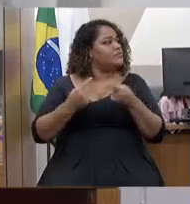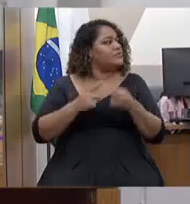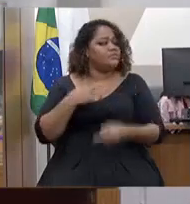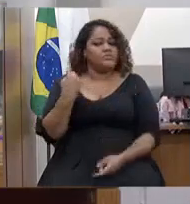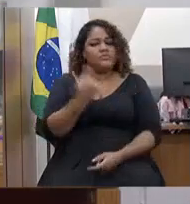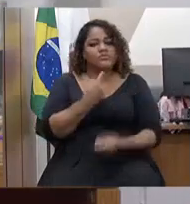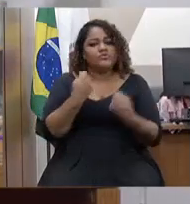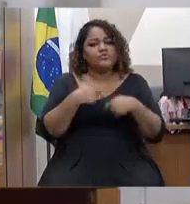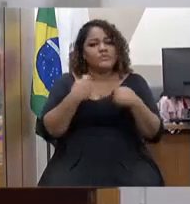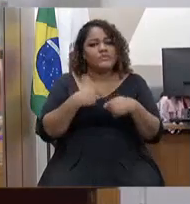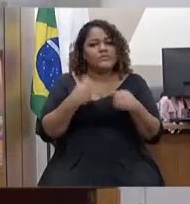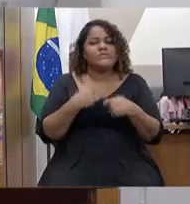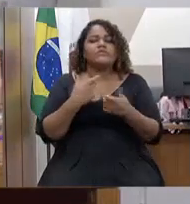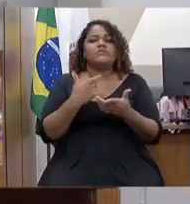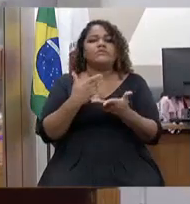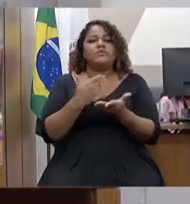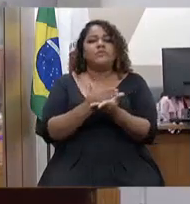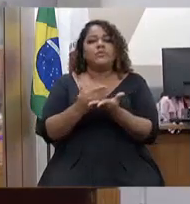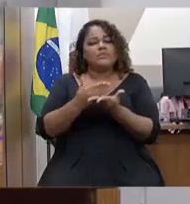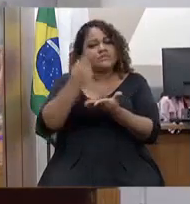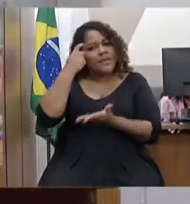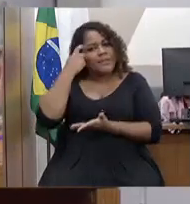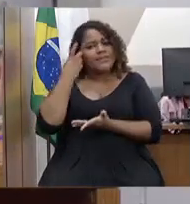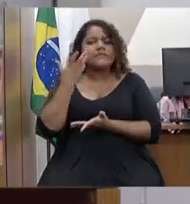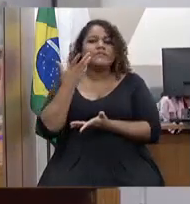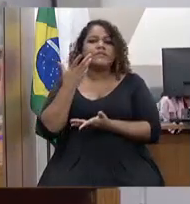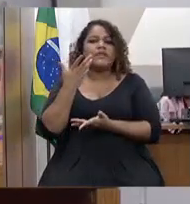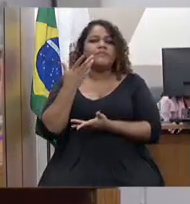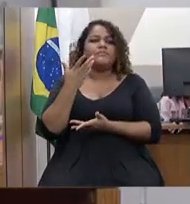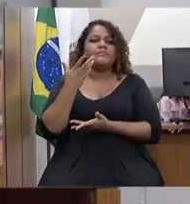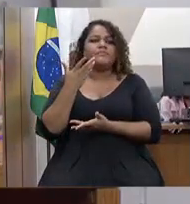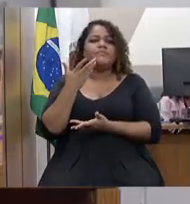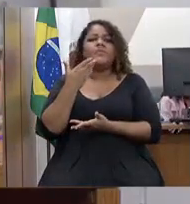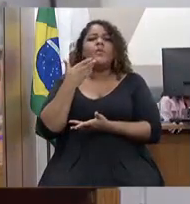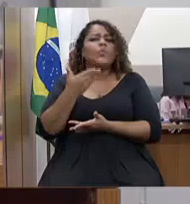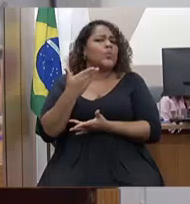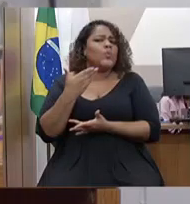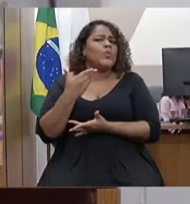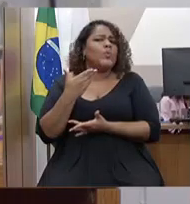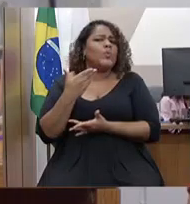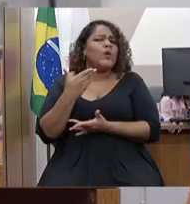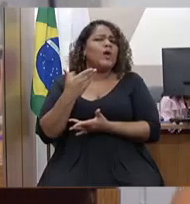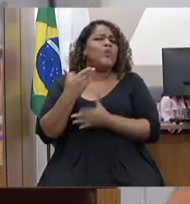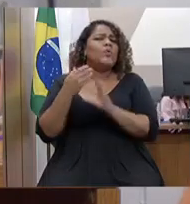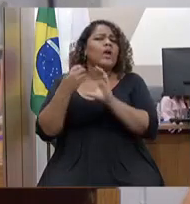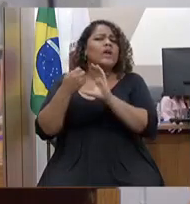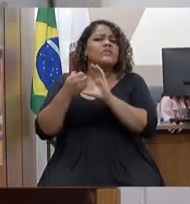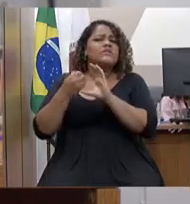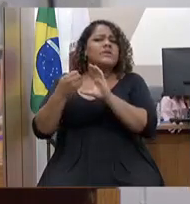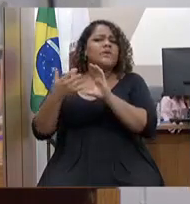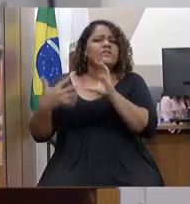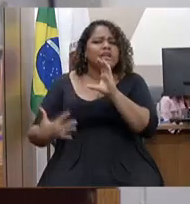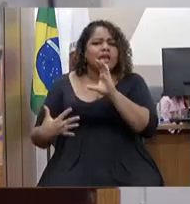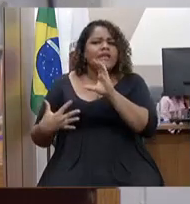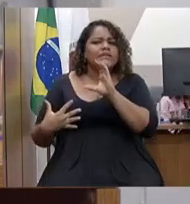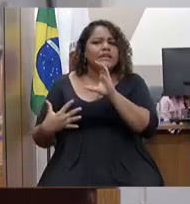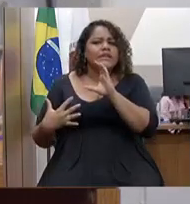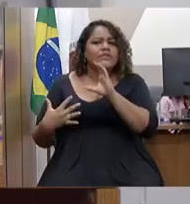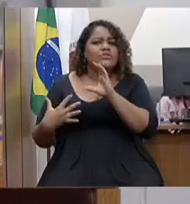abrir uma discussão dos elementos de barbari que nós estamos vivendo no mundo do